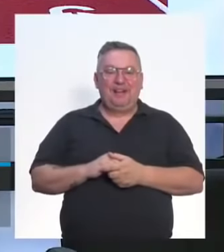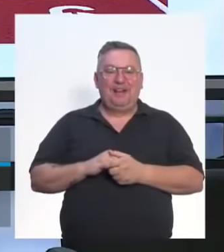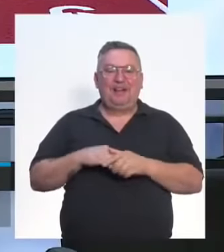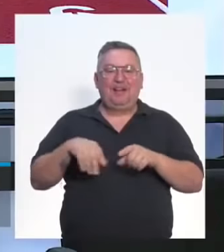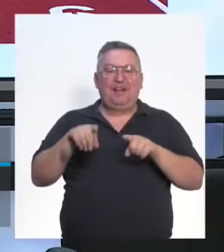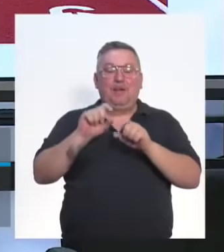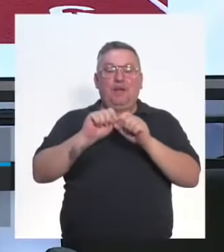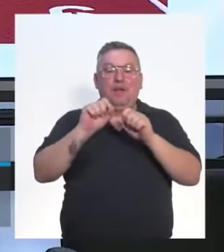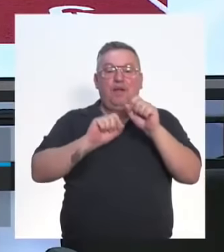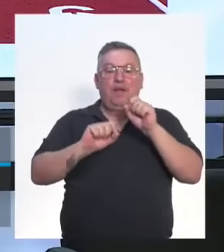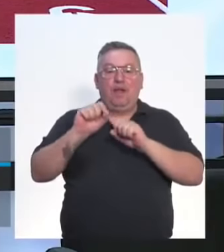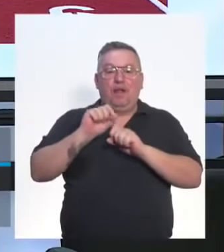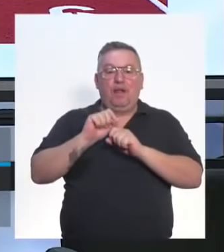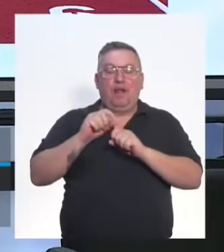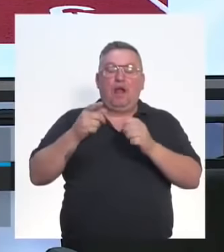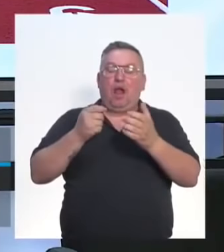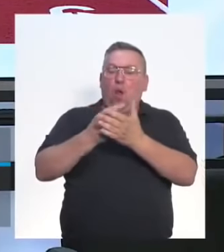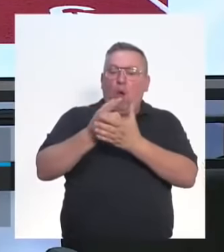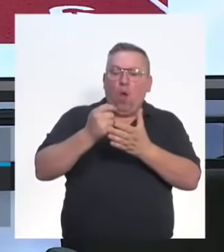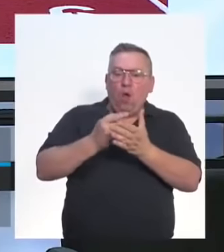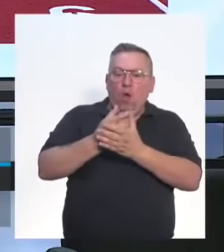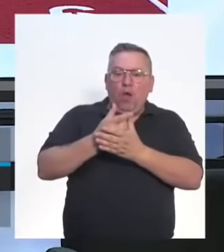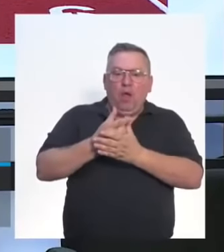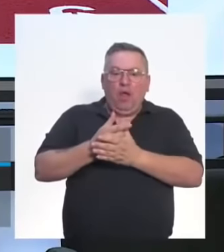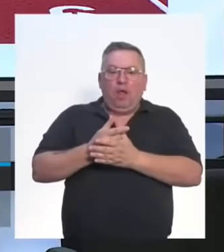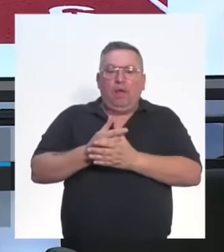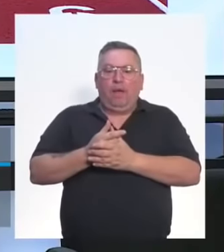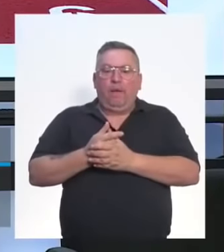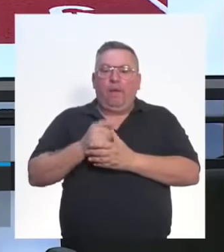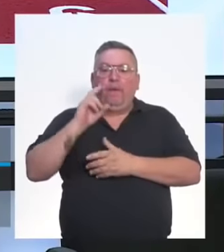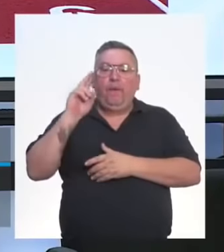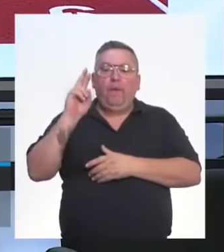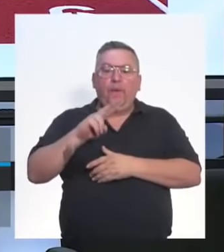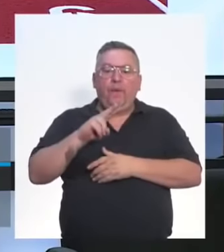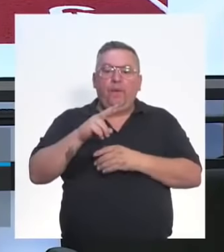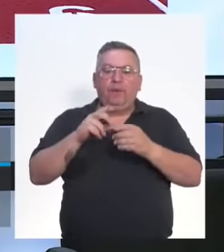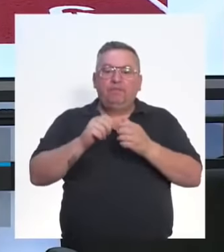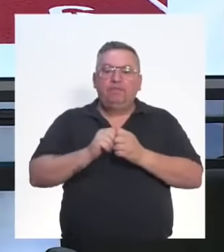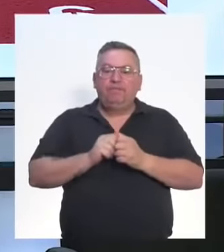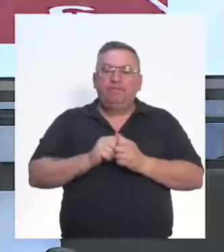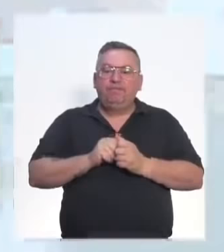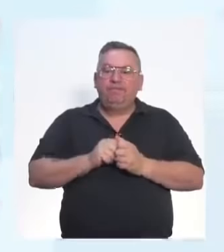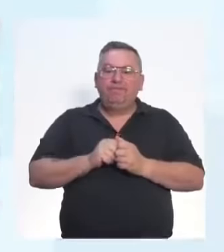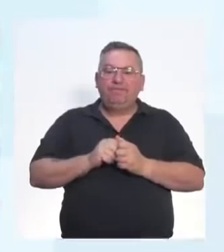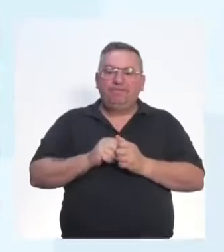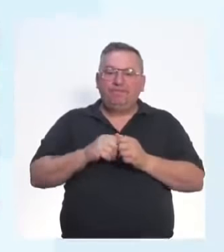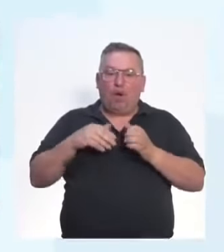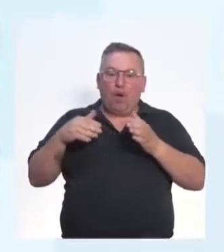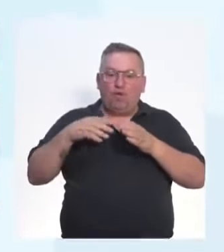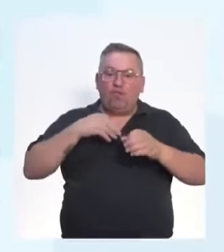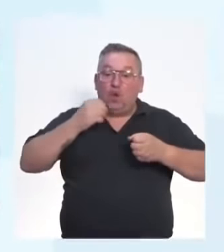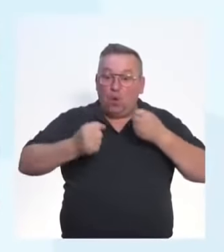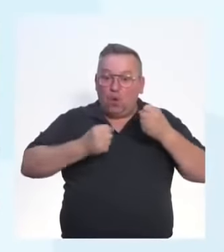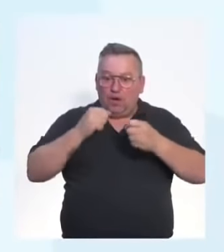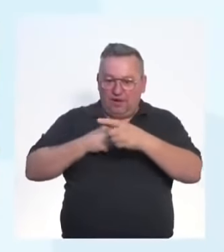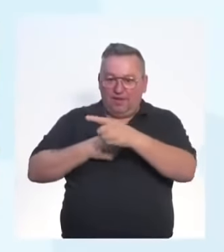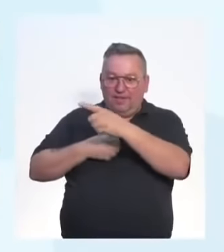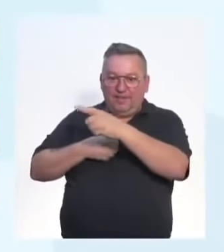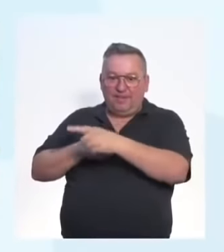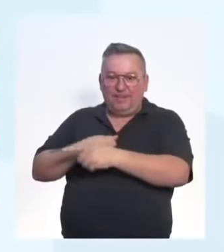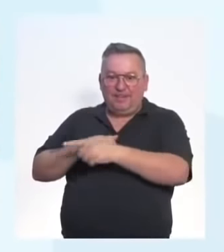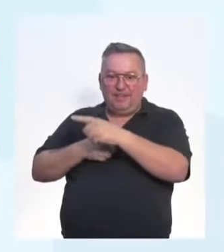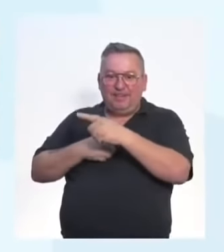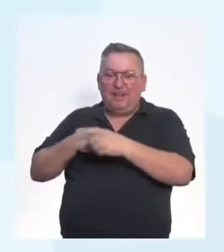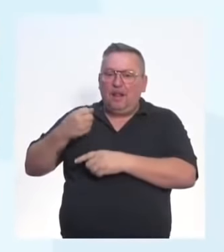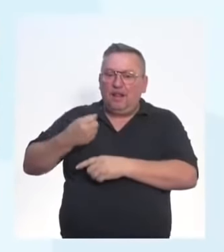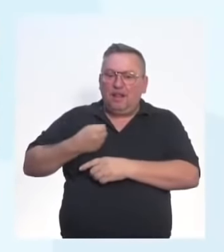fazer compras, né? Eu coloquei aqui uma pista, não é isso? E ela está